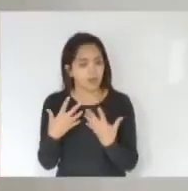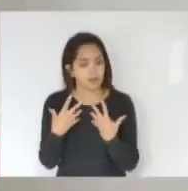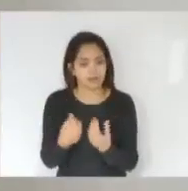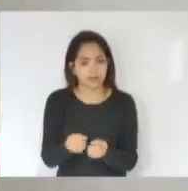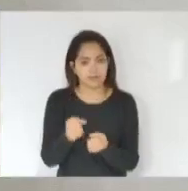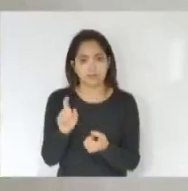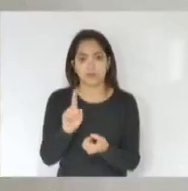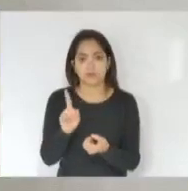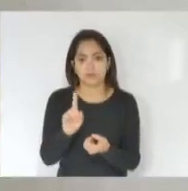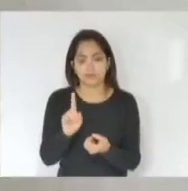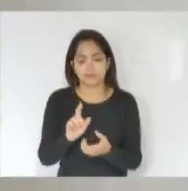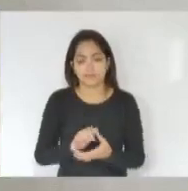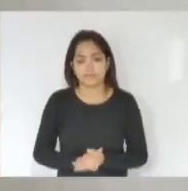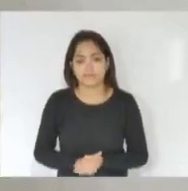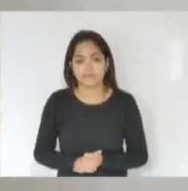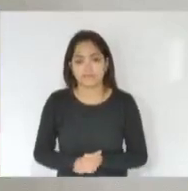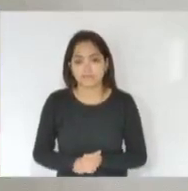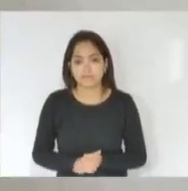nossa...